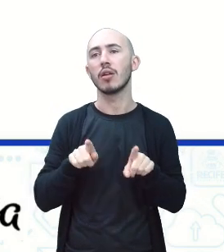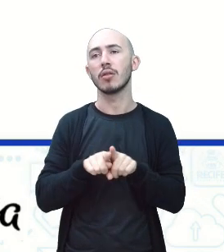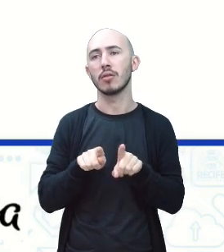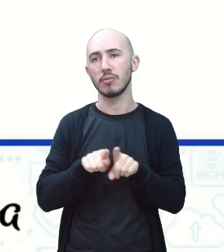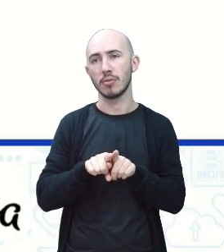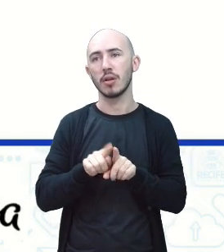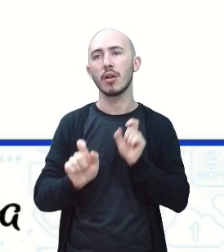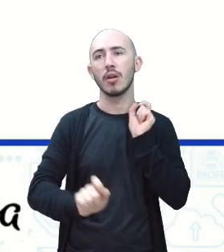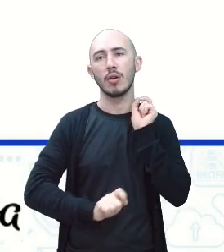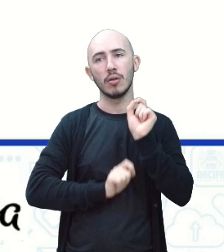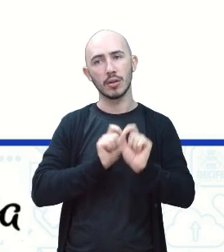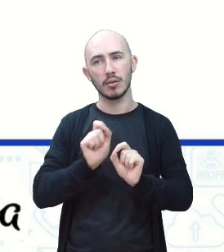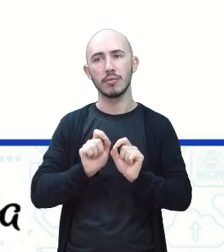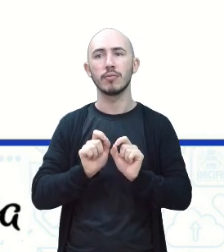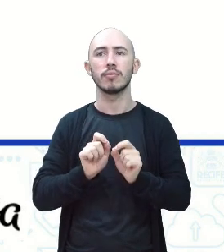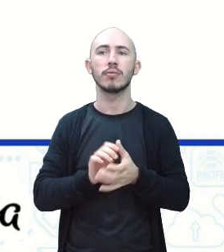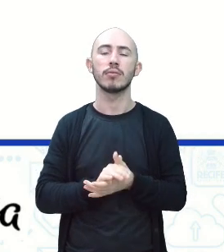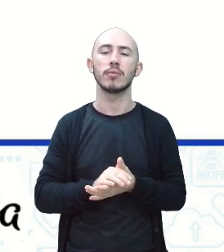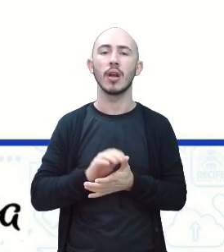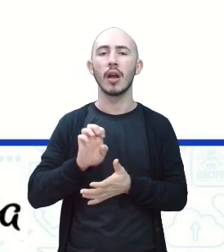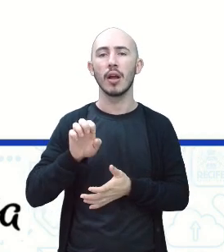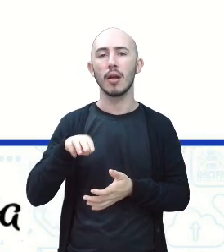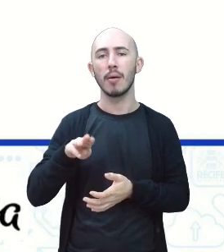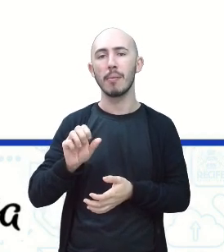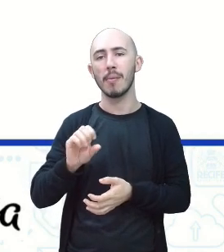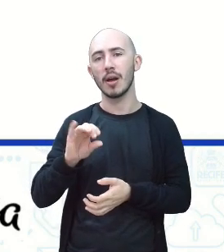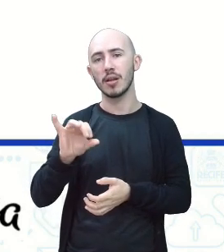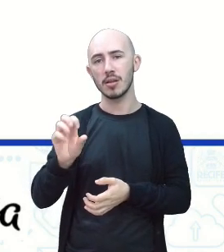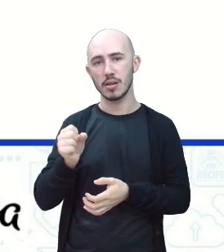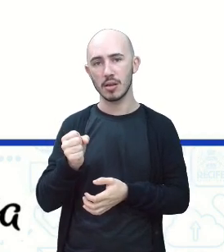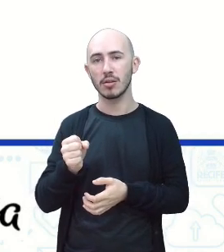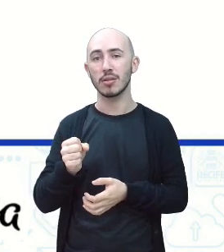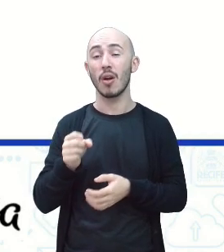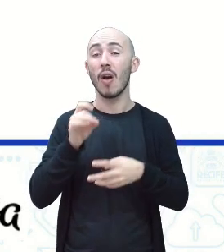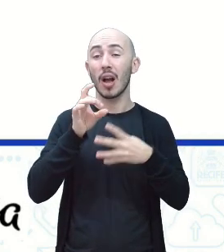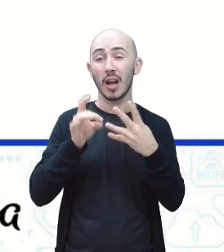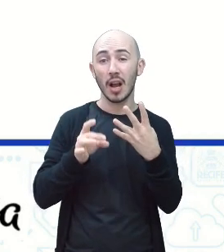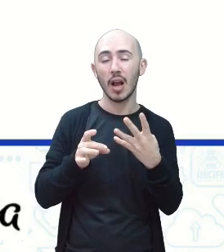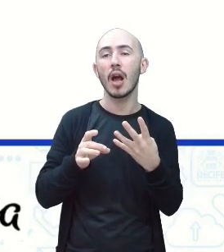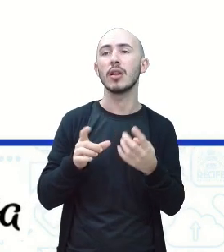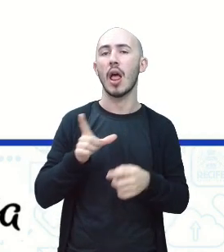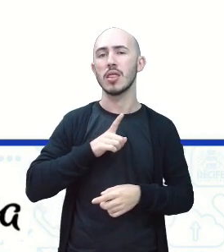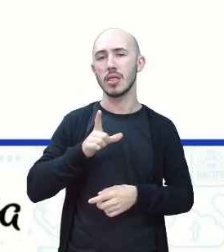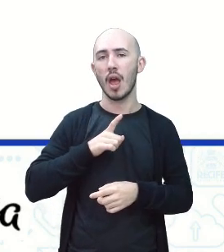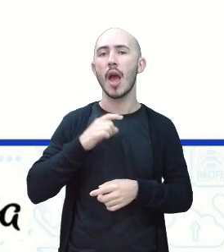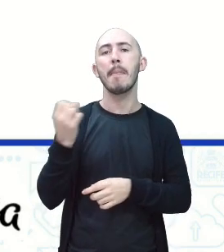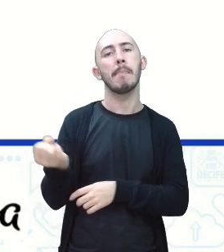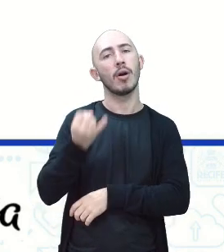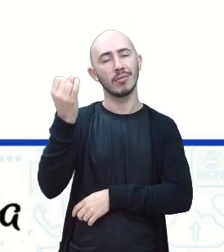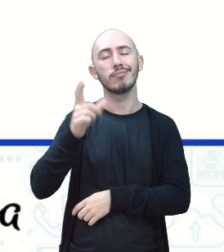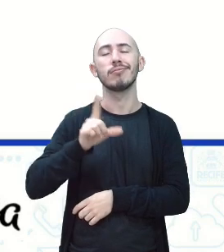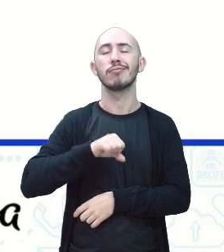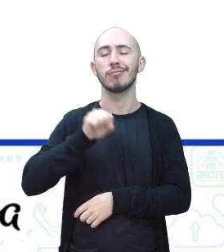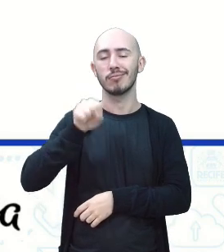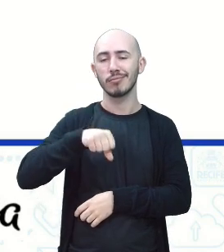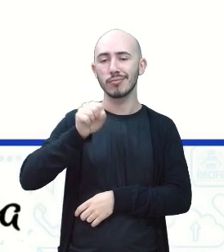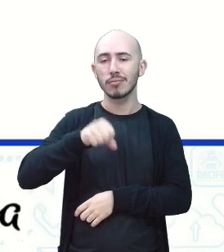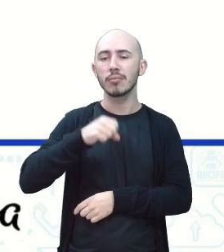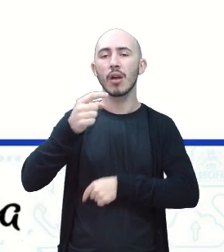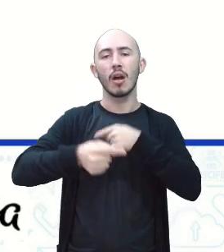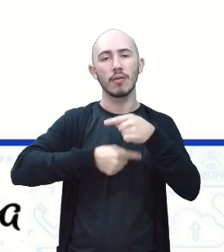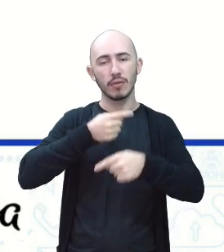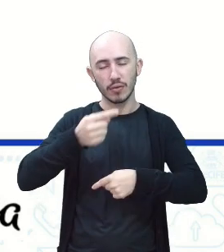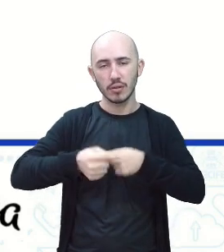os neurônios. Então, cada uma dessas células, elas têm a sua importância e realizam a